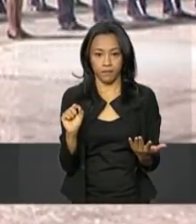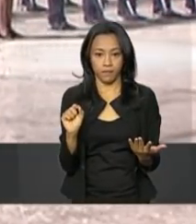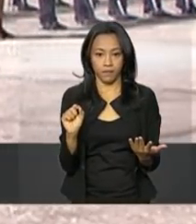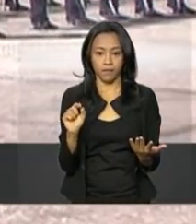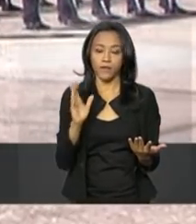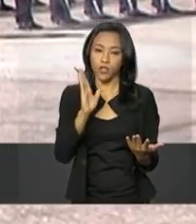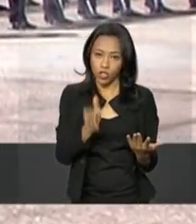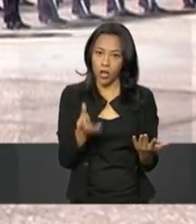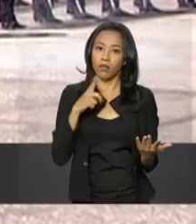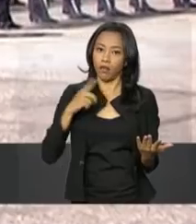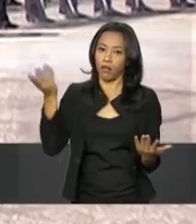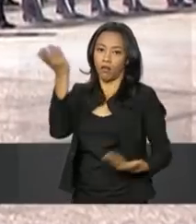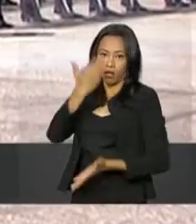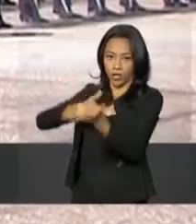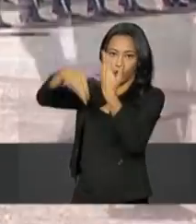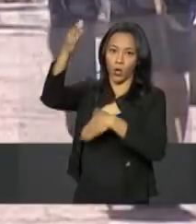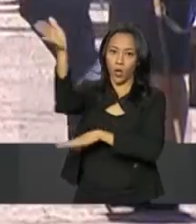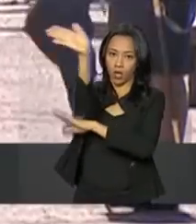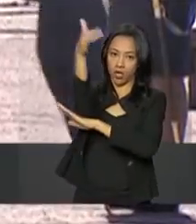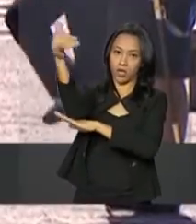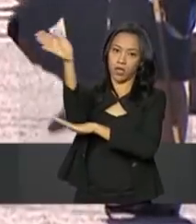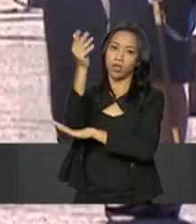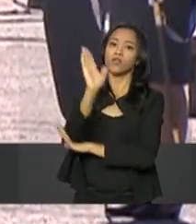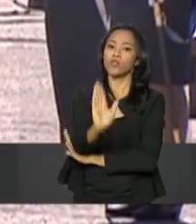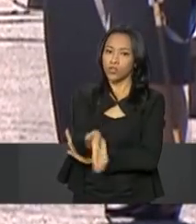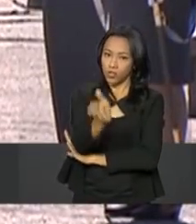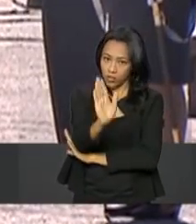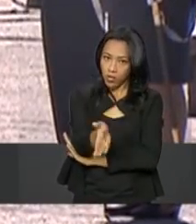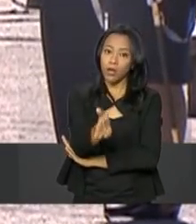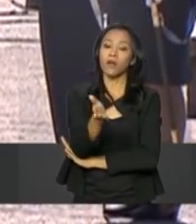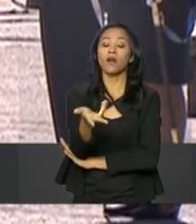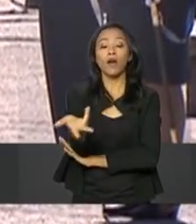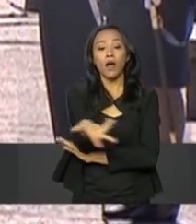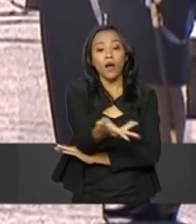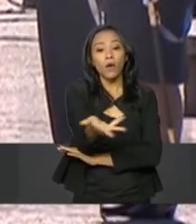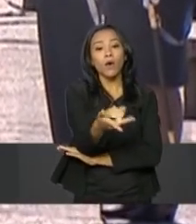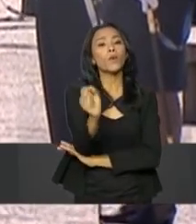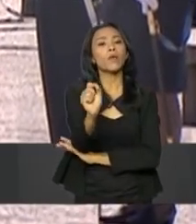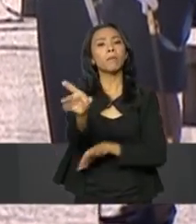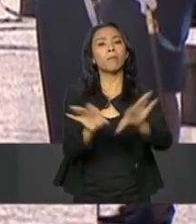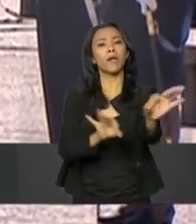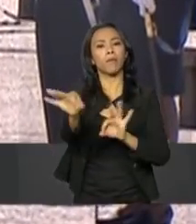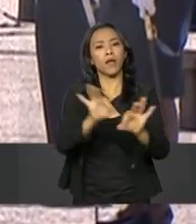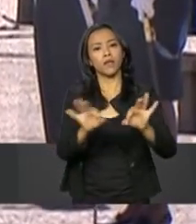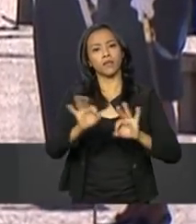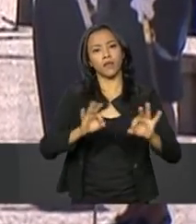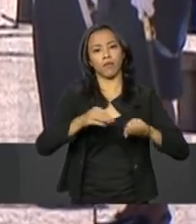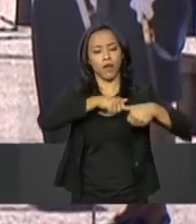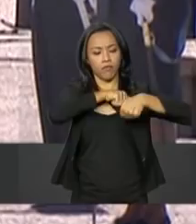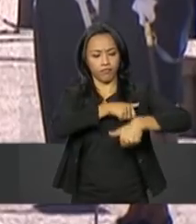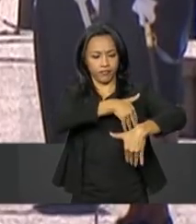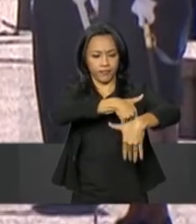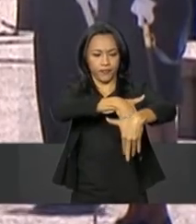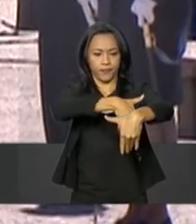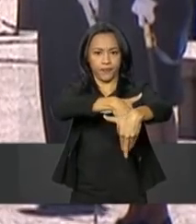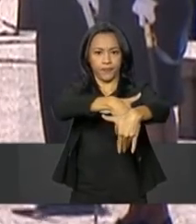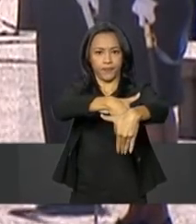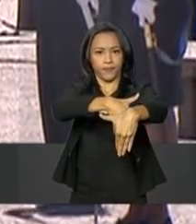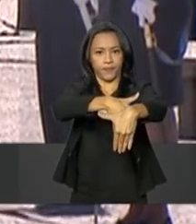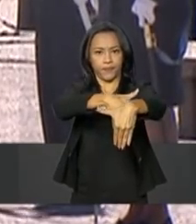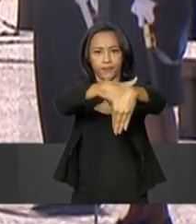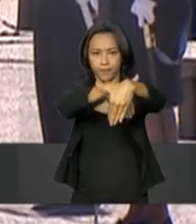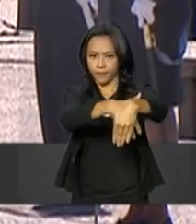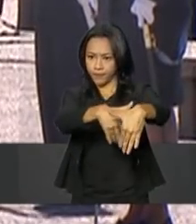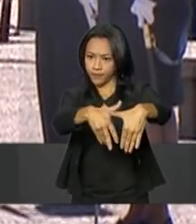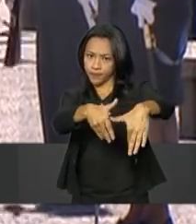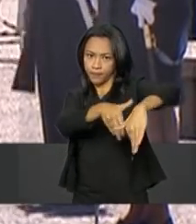Houve já a troca, né, da bandeira nacional. E vai ter um preparar para o desfile, logo em seguida, a guarda de honra